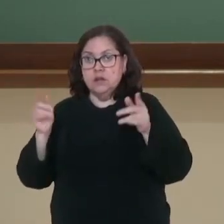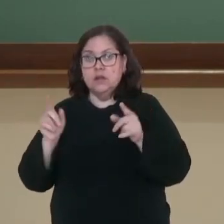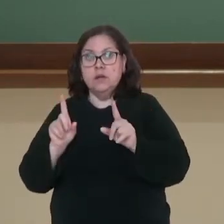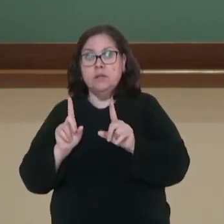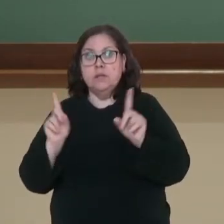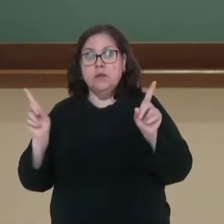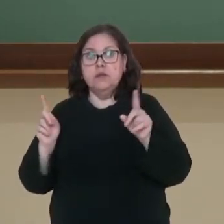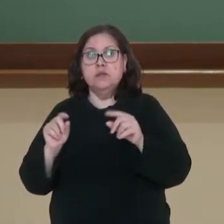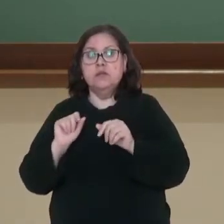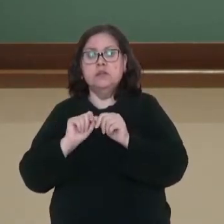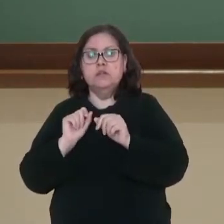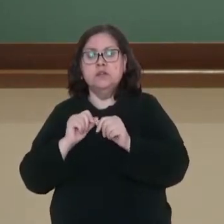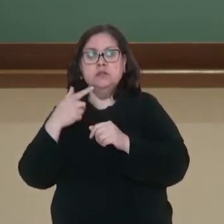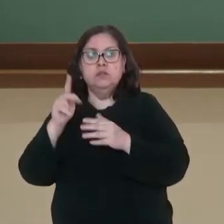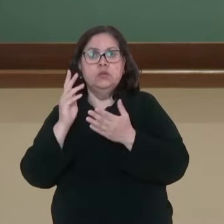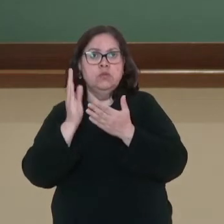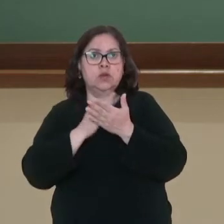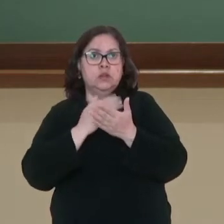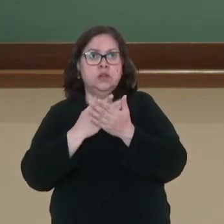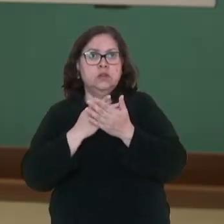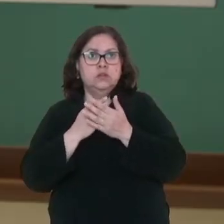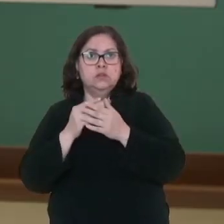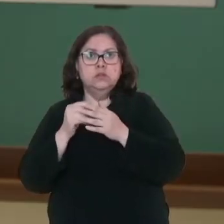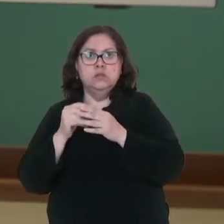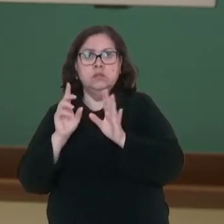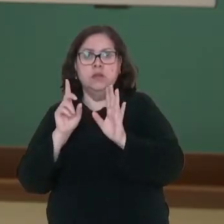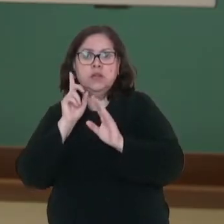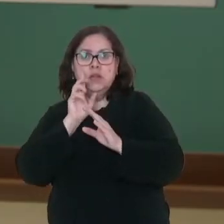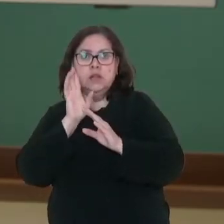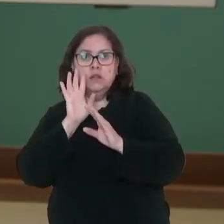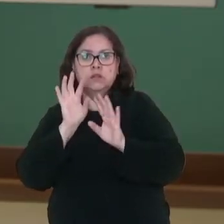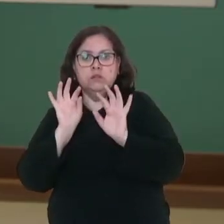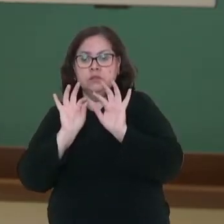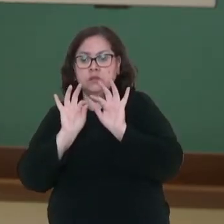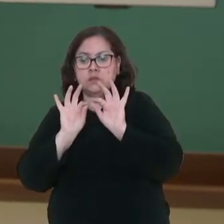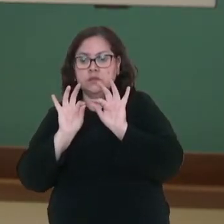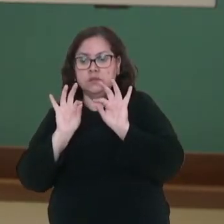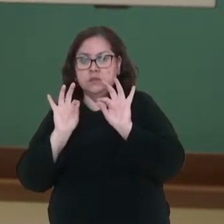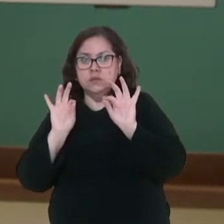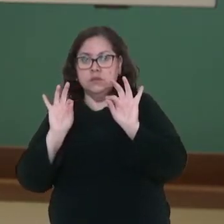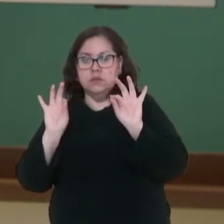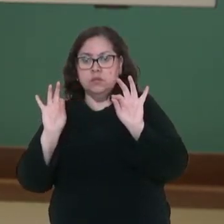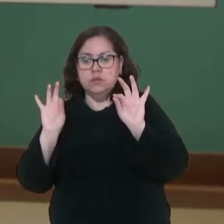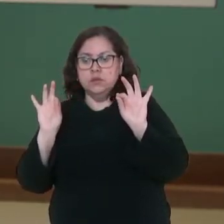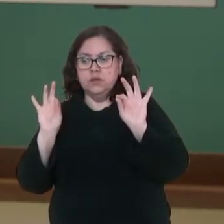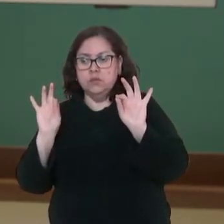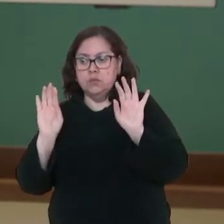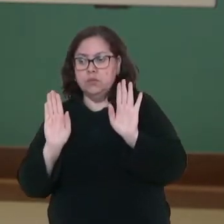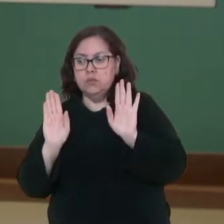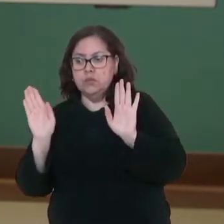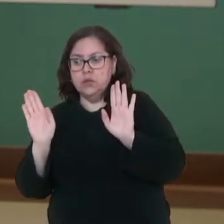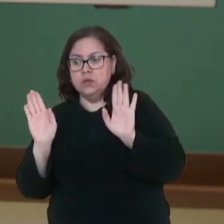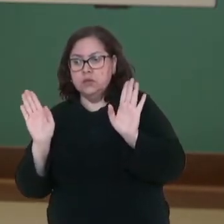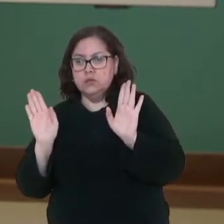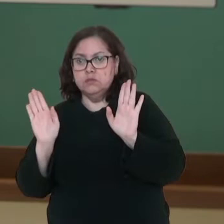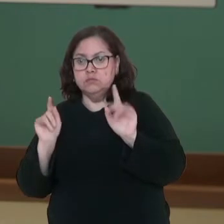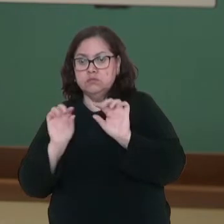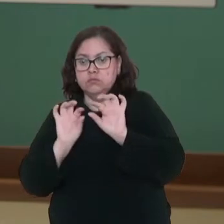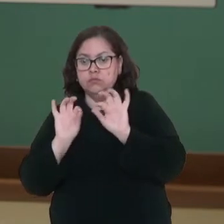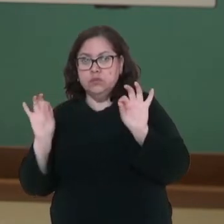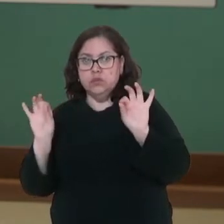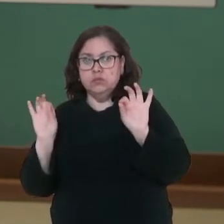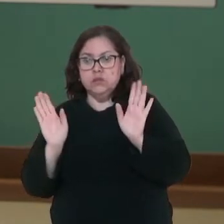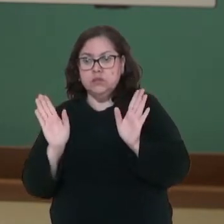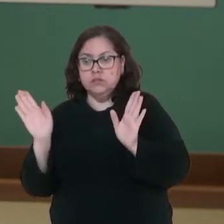distância. Quando você for fazer no teu caderno, até mais legalzinho assim, para ficar melhor, você passar um pouquinho do tamanho